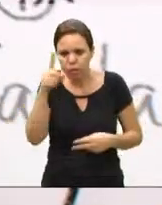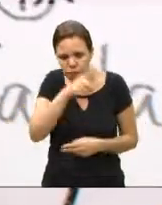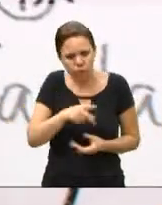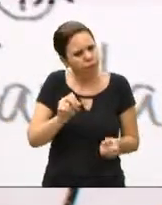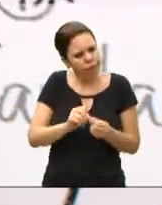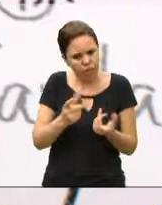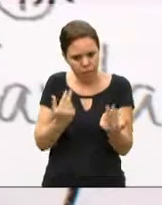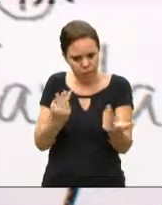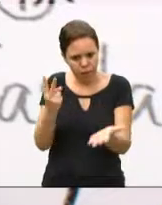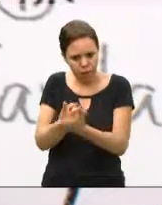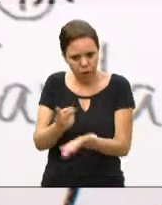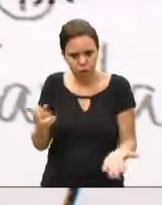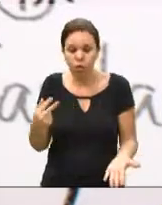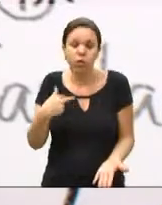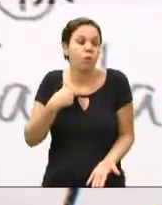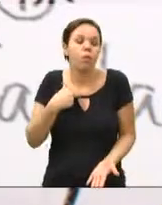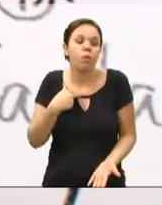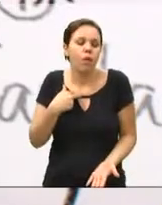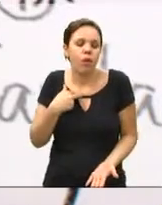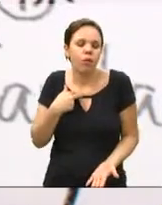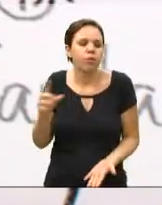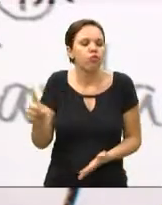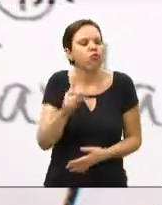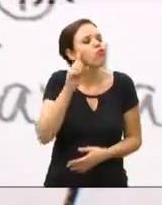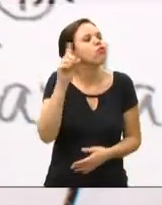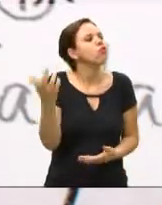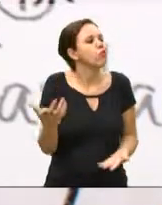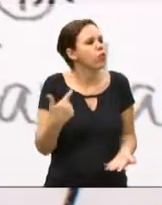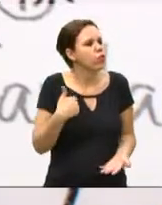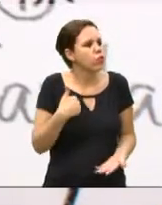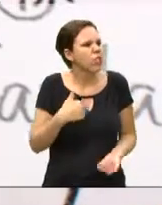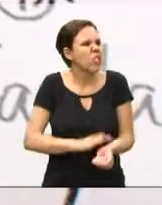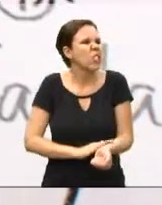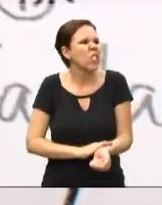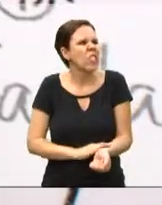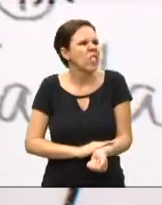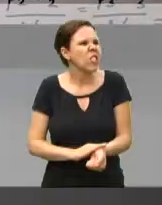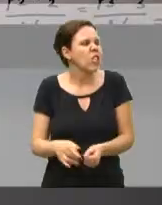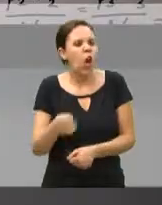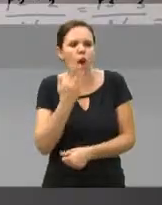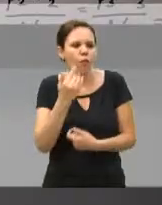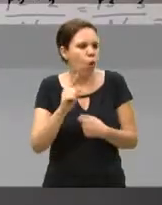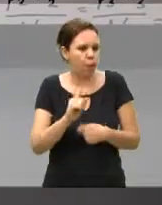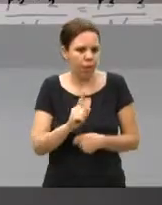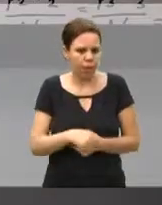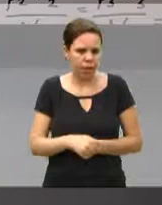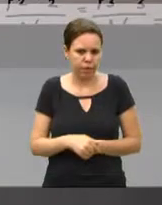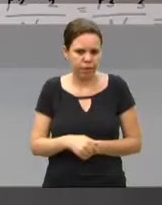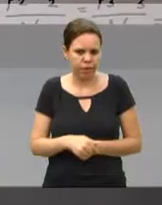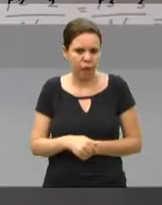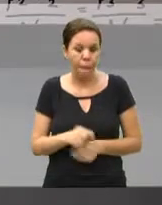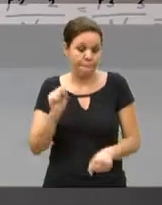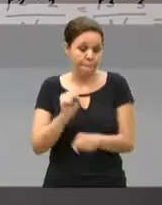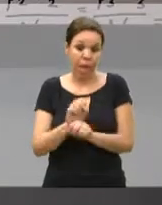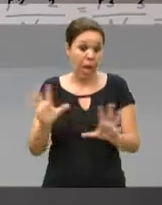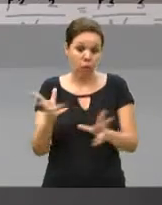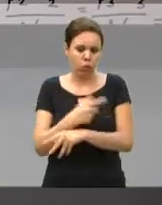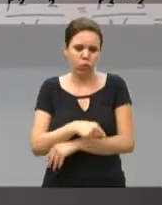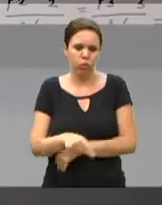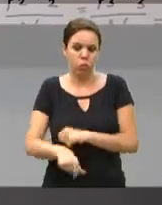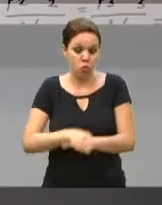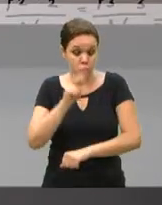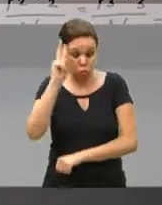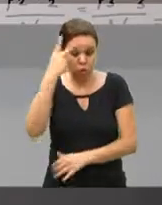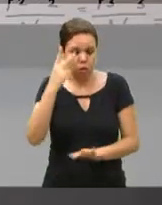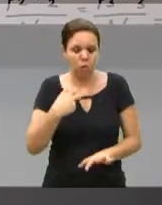faz a mesma coisa. O que não pode é chegar no dia e falar assim, não, eu estou um pouco nervoso, então eu não vou comer. Radicalizar. Né? Radicalizar. Ou às vezes levar